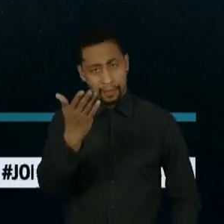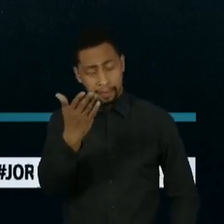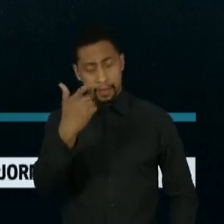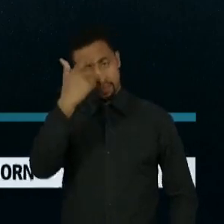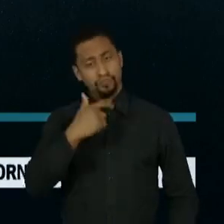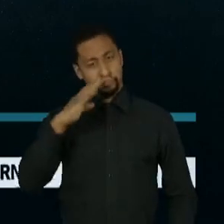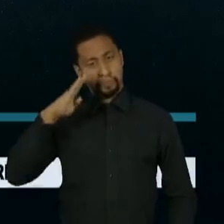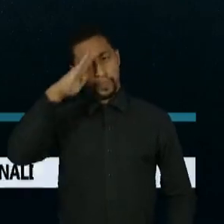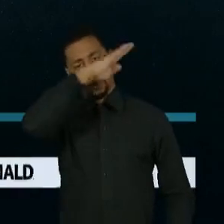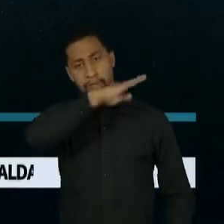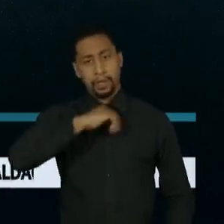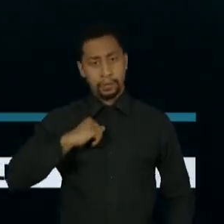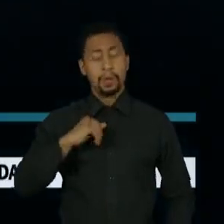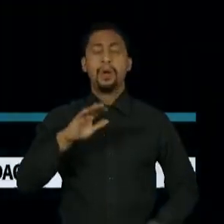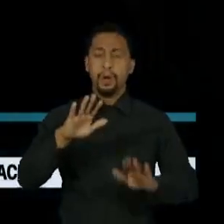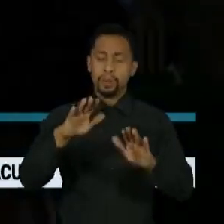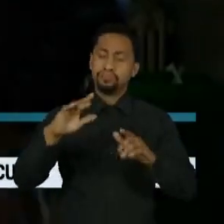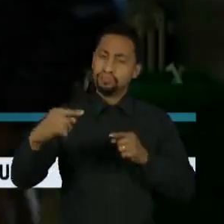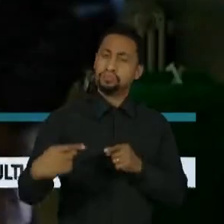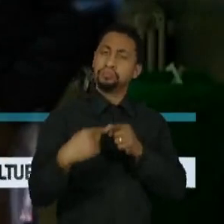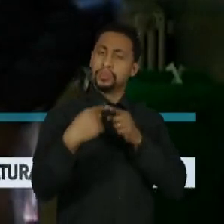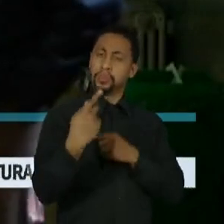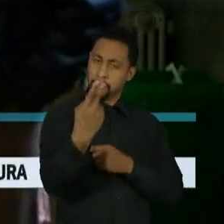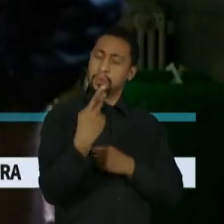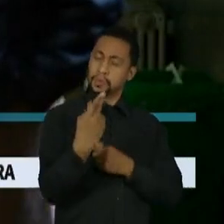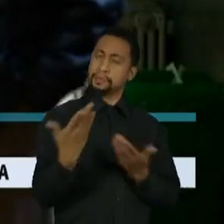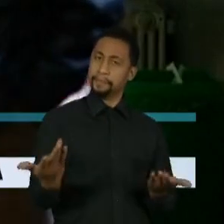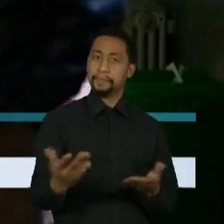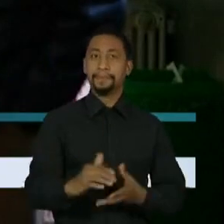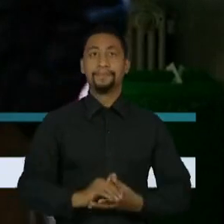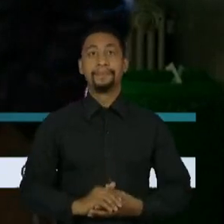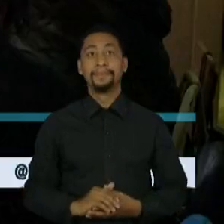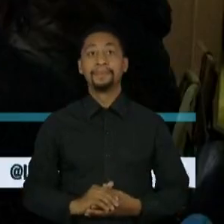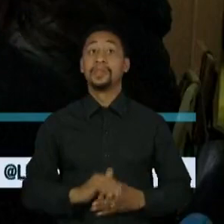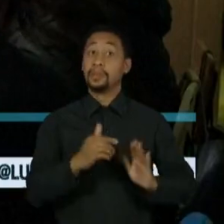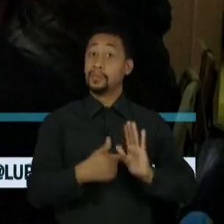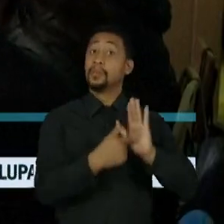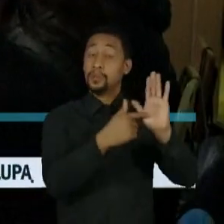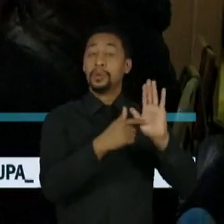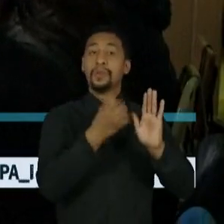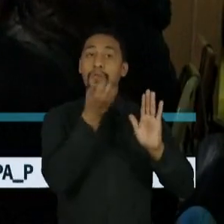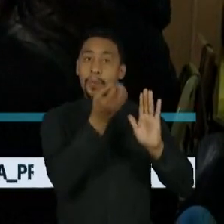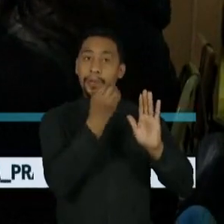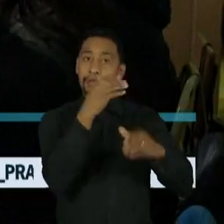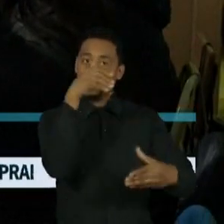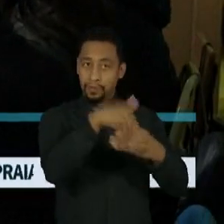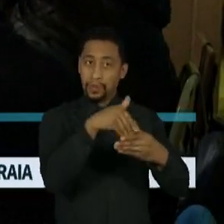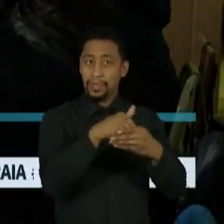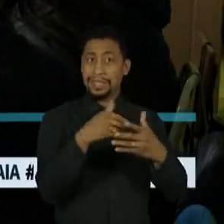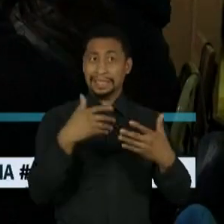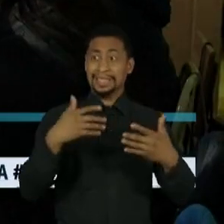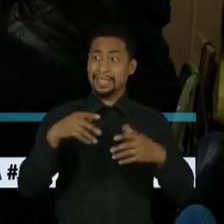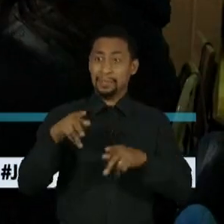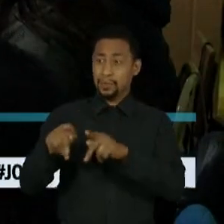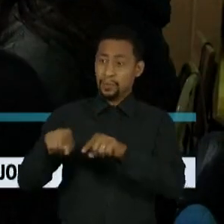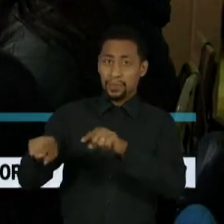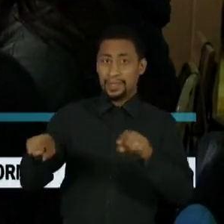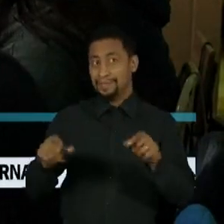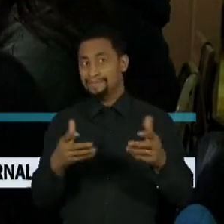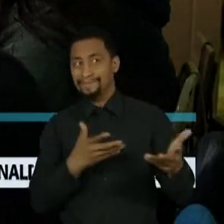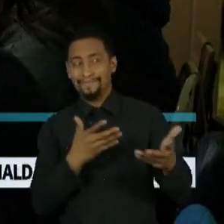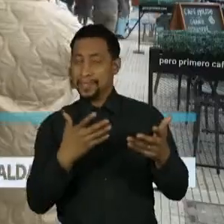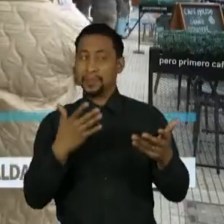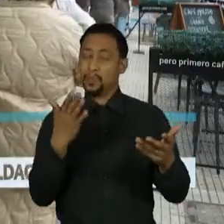Bolsonaro. Temos muita coisa em comum. Os resultados iniciais ilustram o descontentamento do eleitorado com os